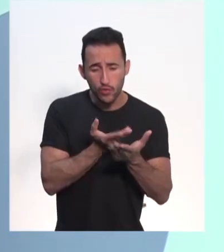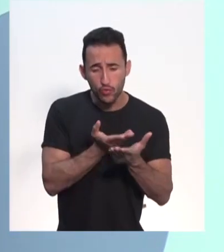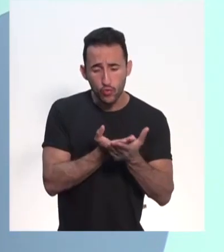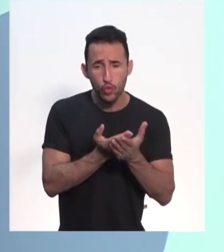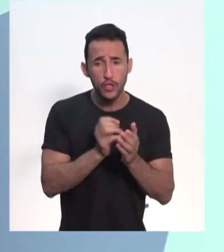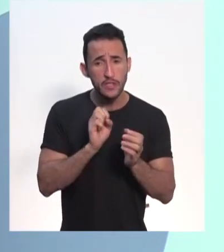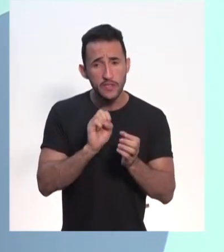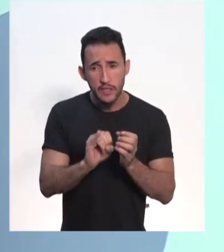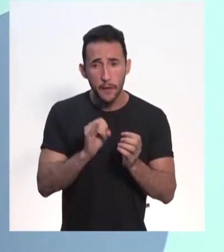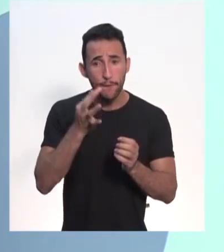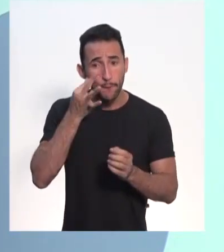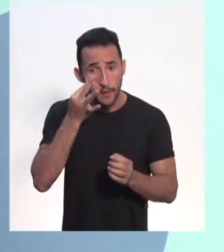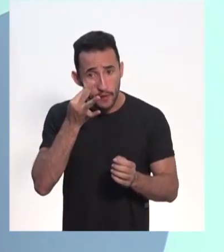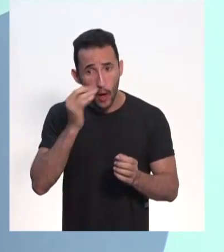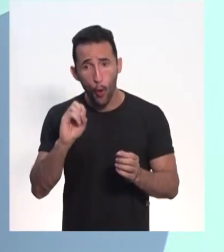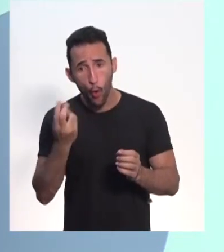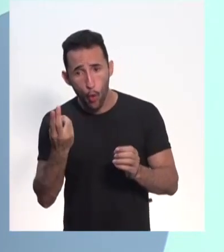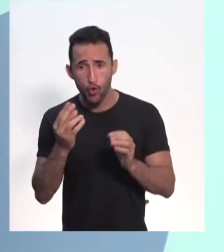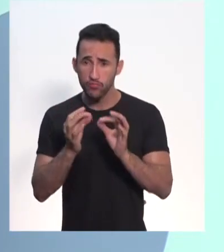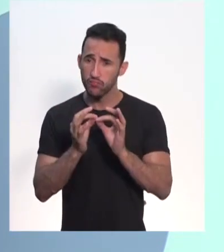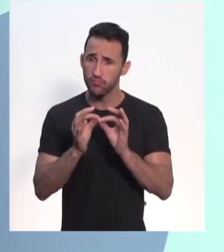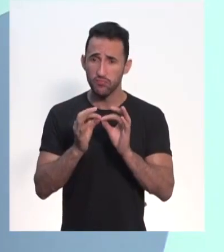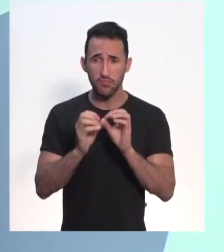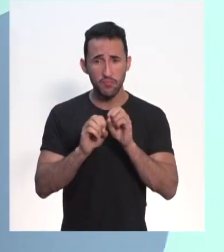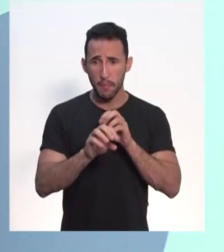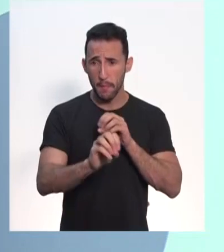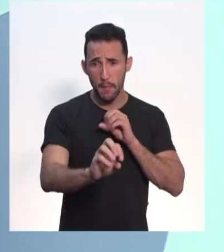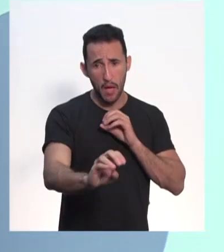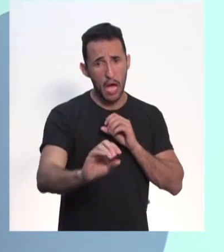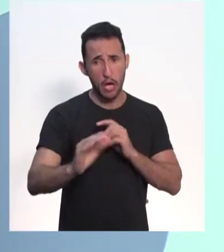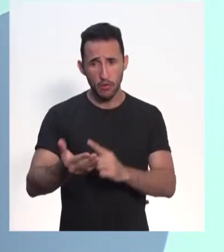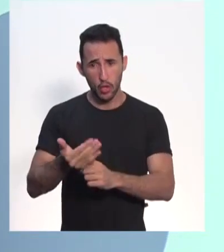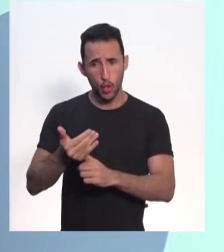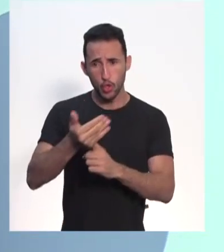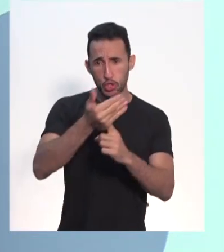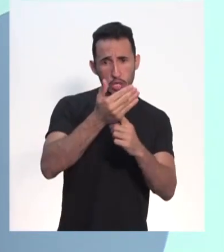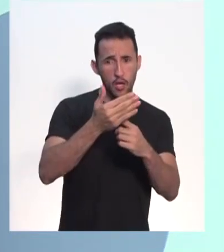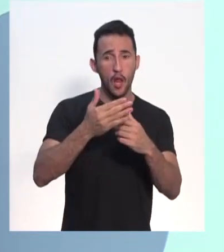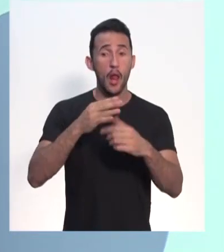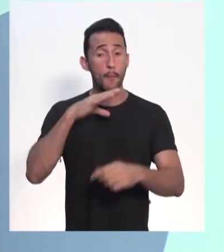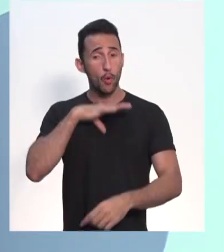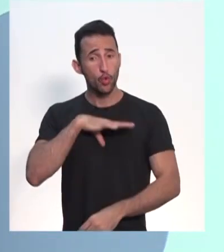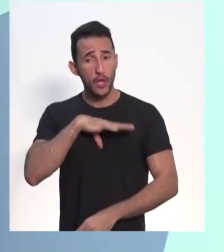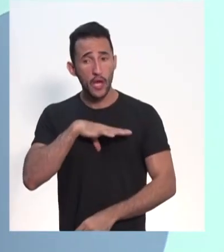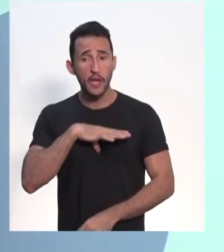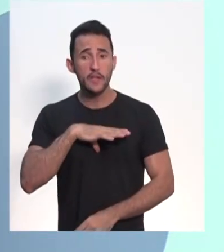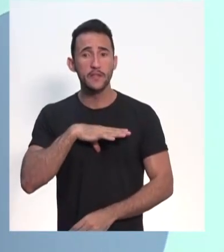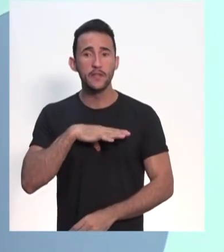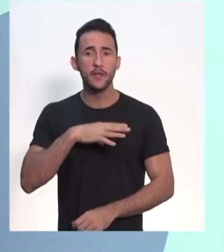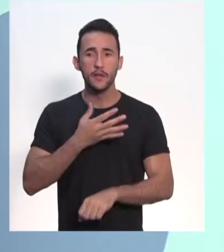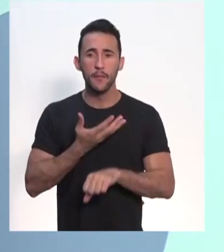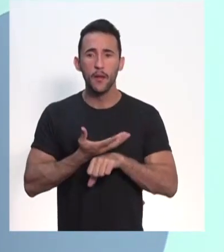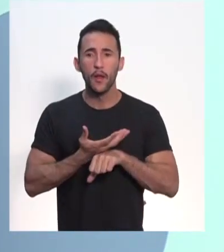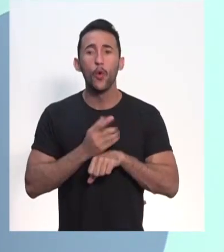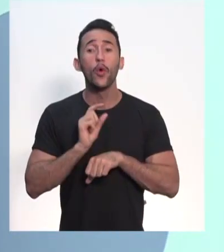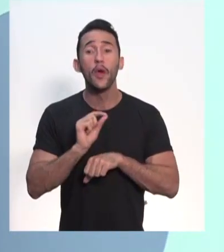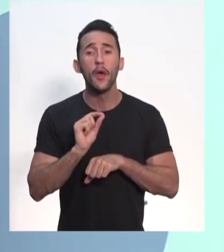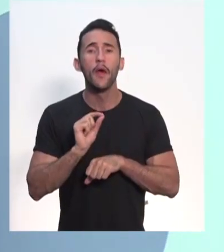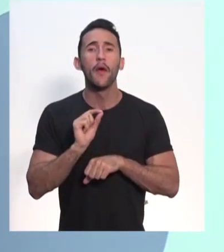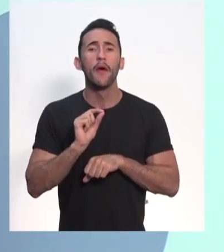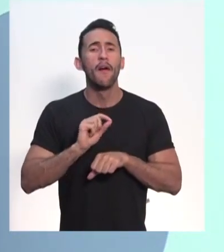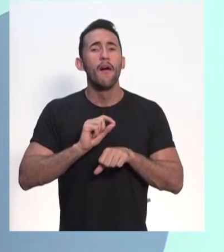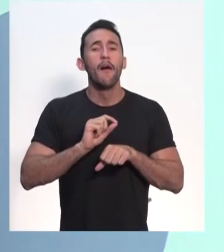vezes, para o aluno, desde das primeiras séries, dos primeiros contatos com a língua inglesa, de